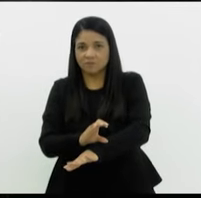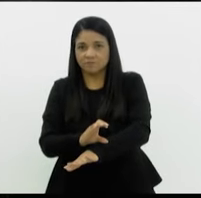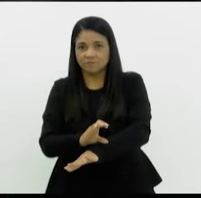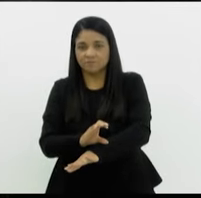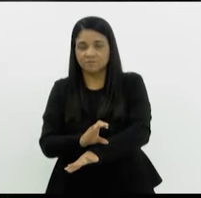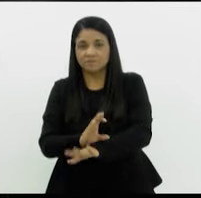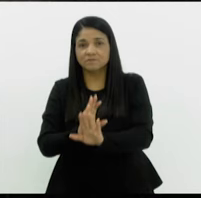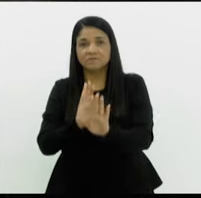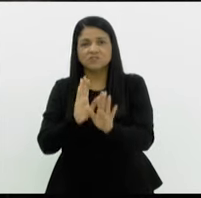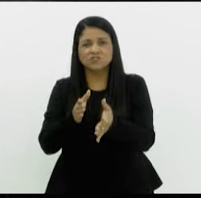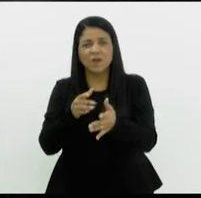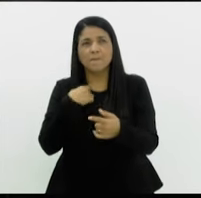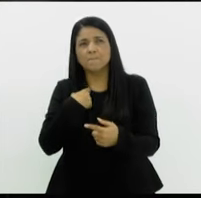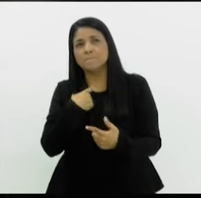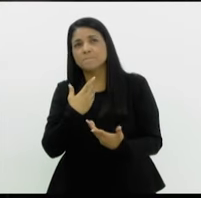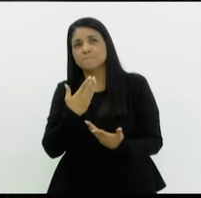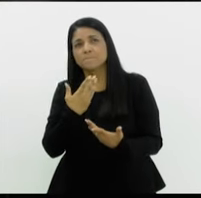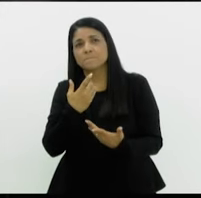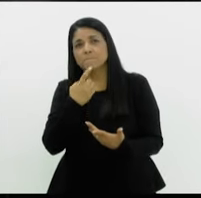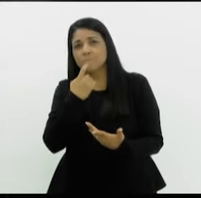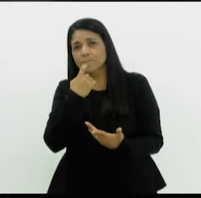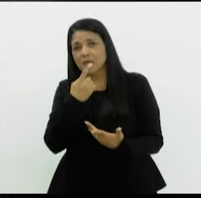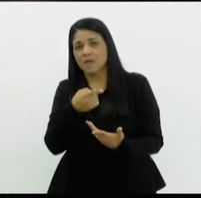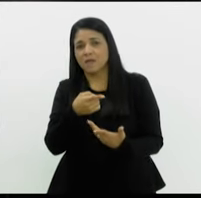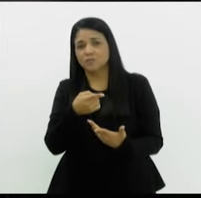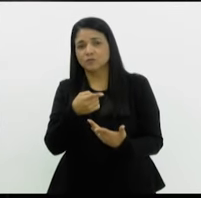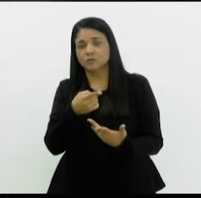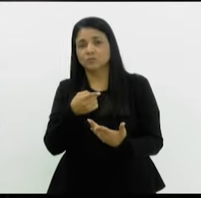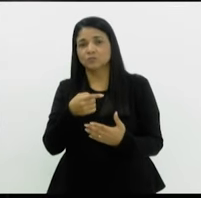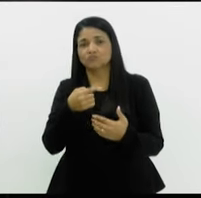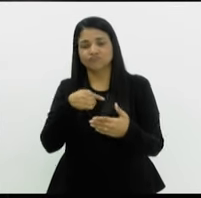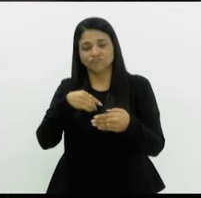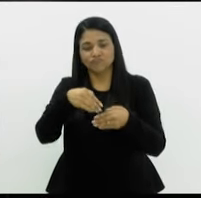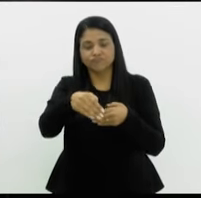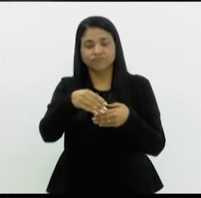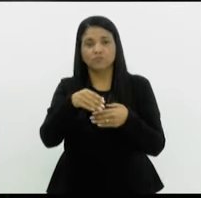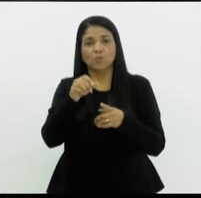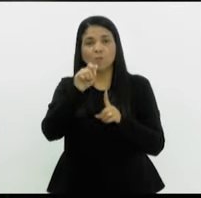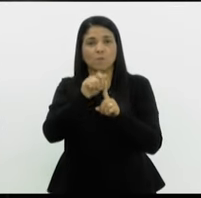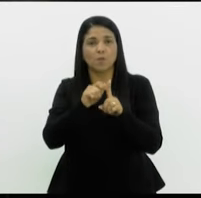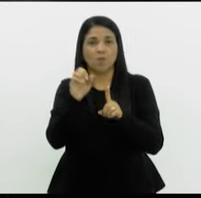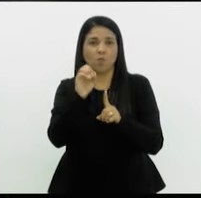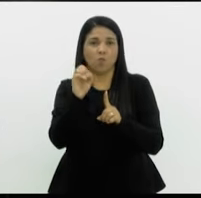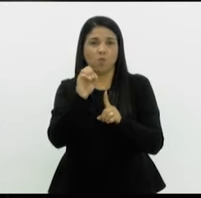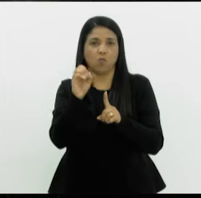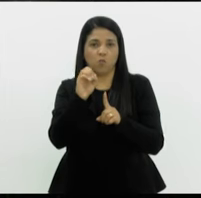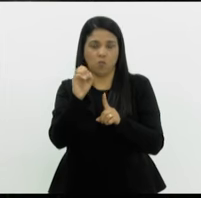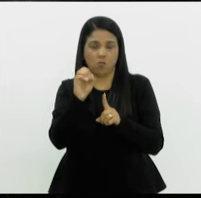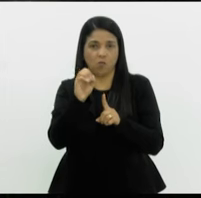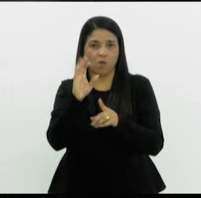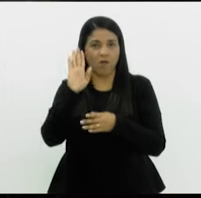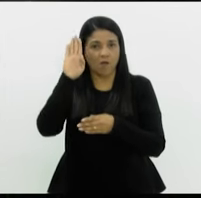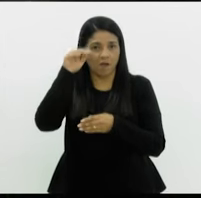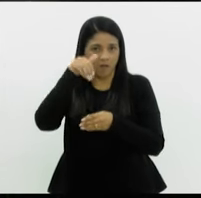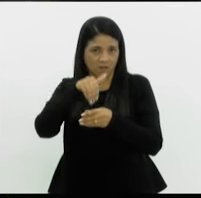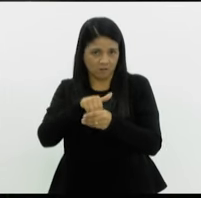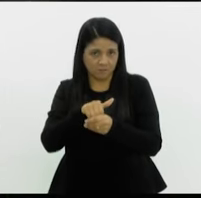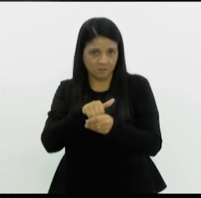Estamos chegando próximos de período eleitoral, nos primeiros dias de outubro desse